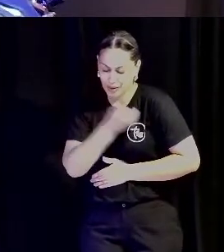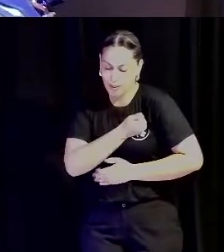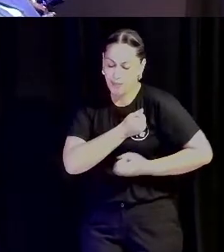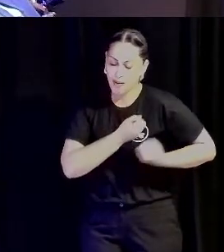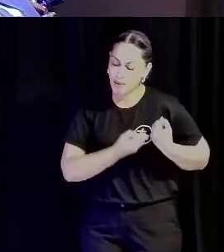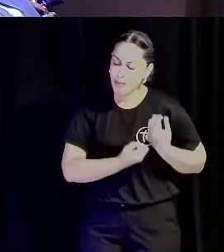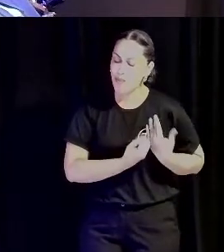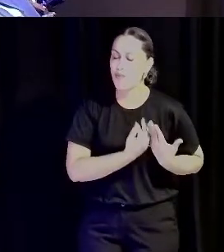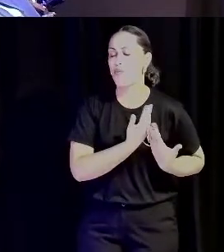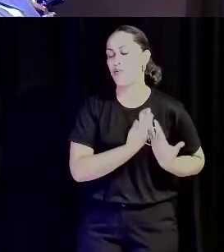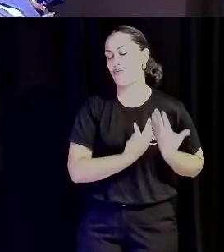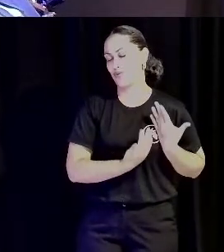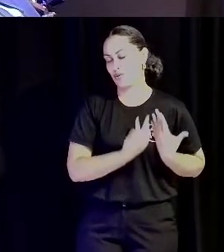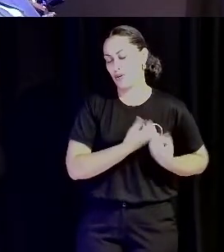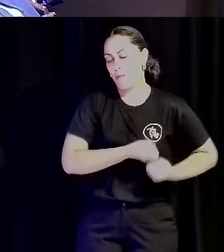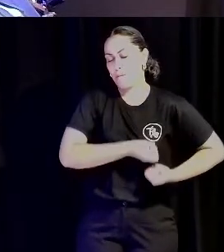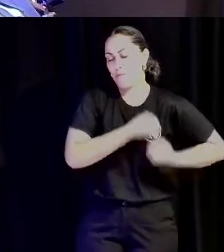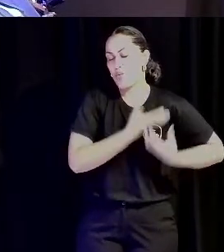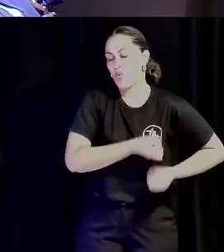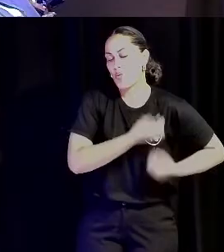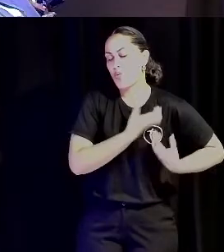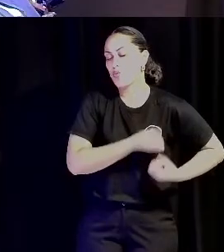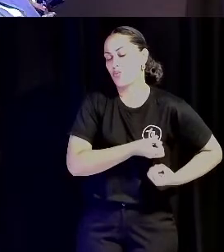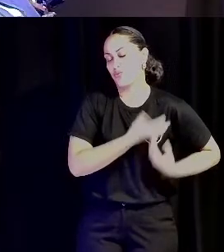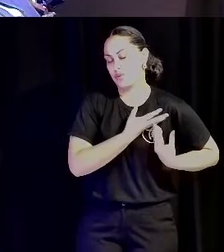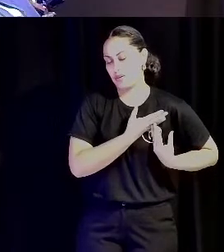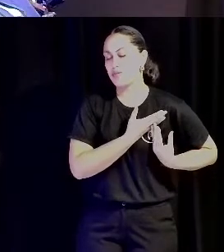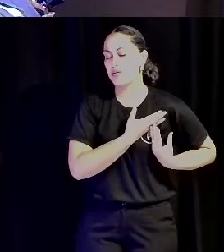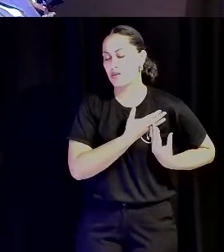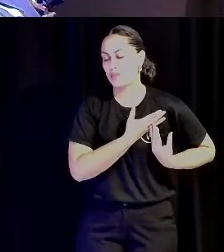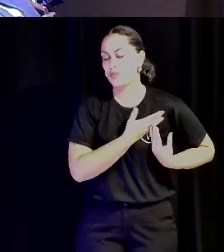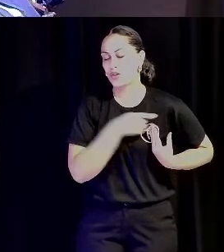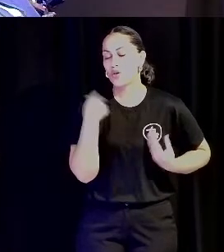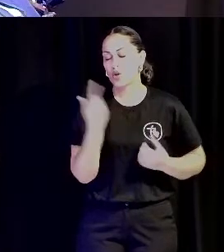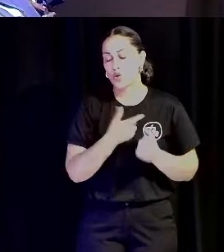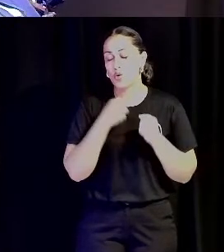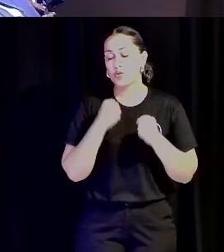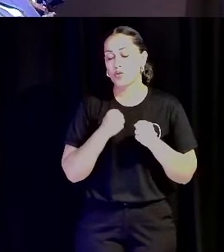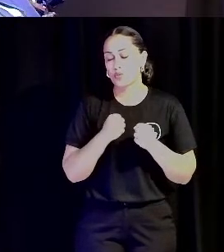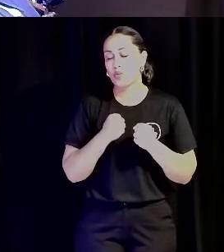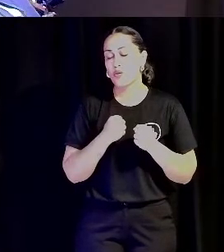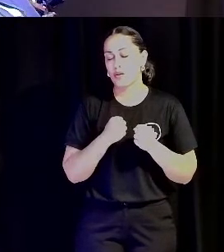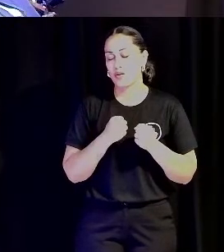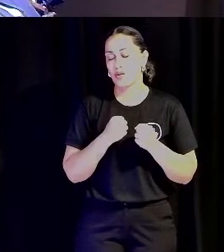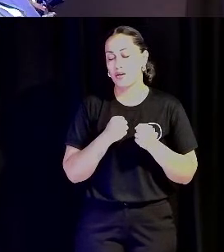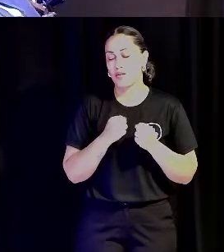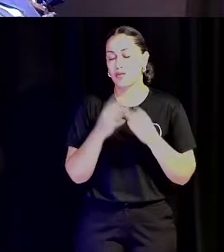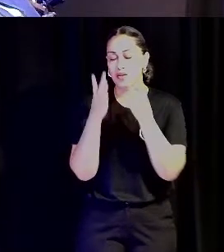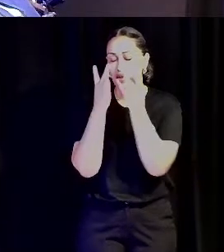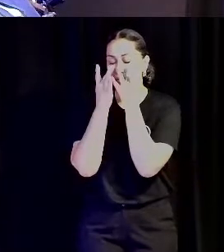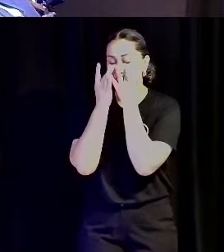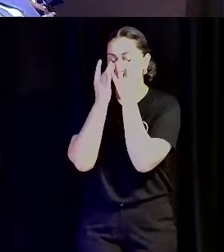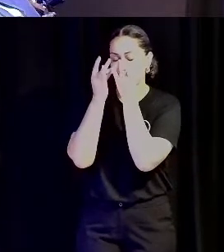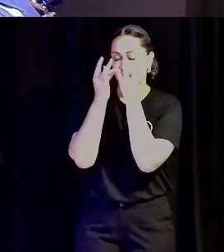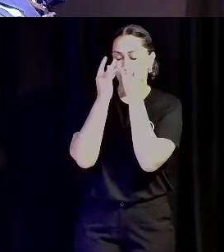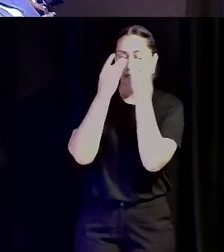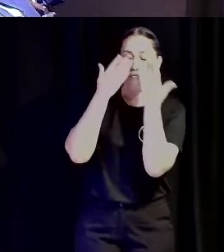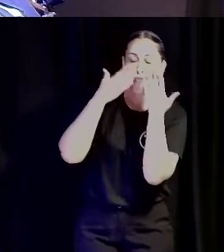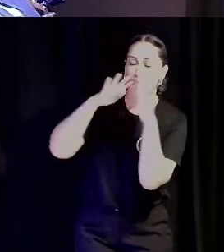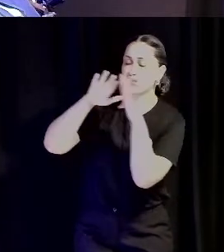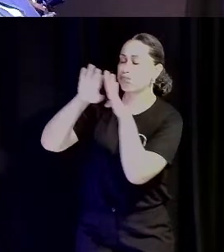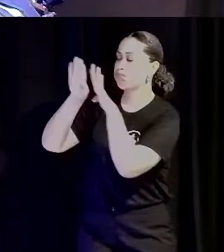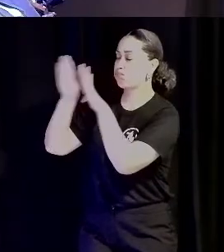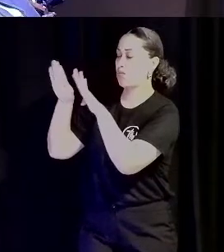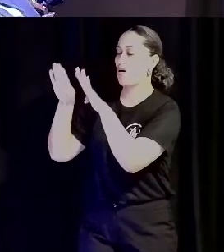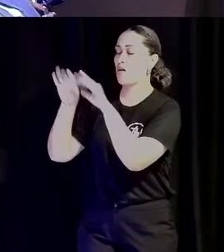preciosas sementes, que possamos, ó Deus, aguçar os nossos ouvidos na direção daquilo que o